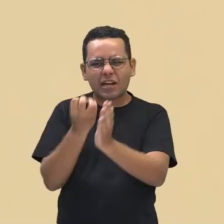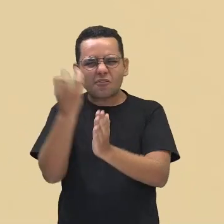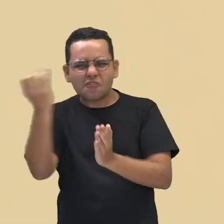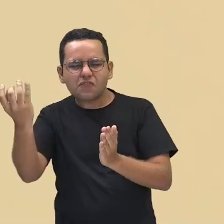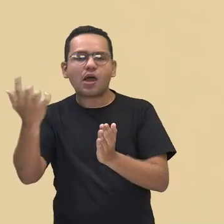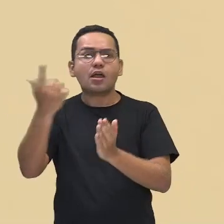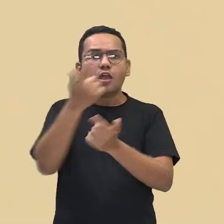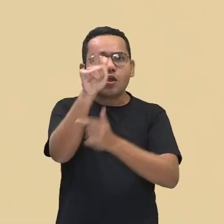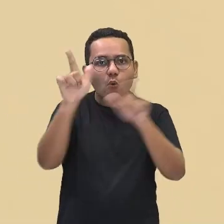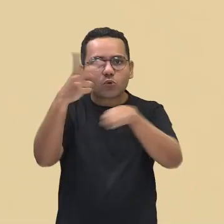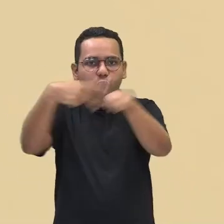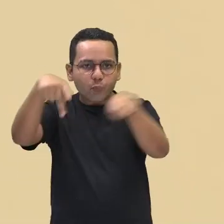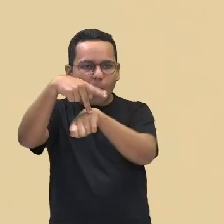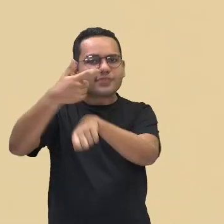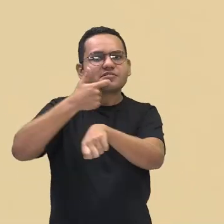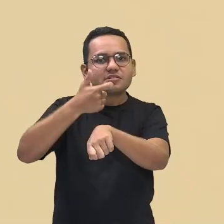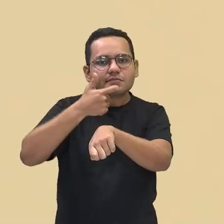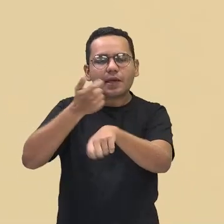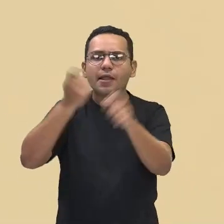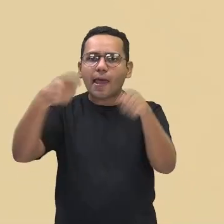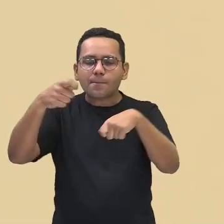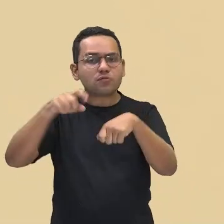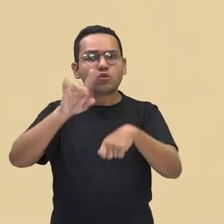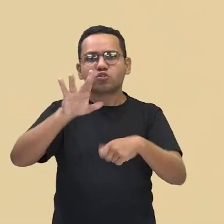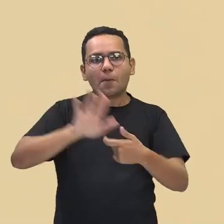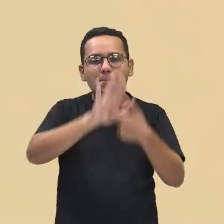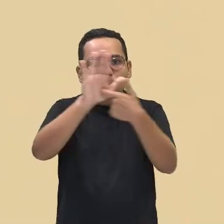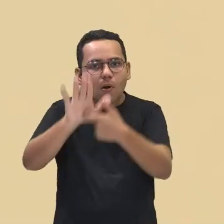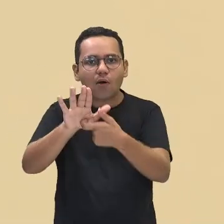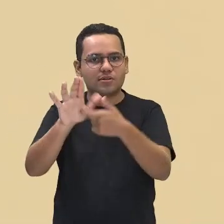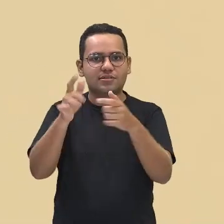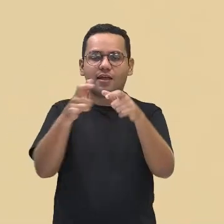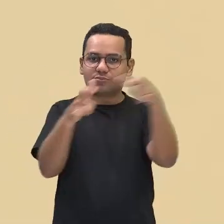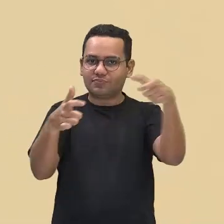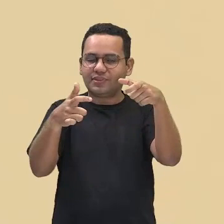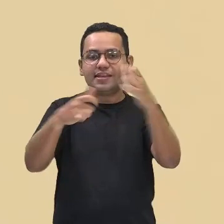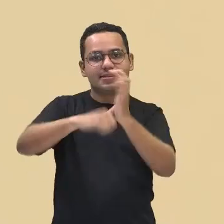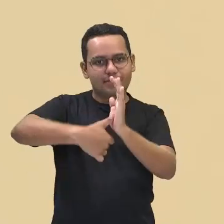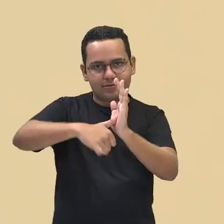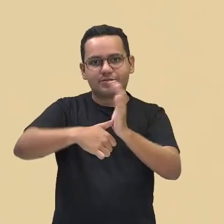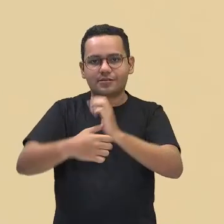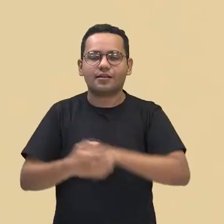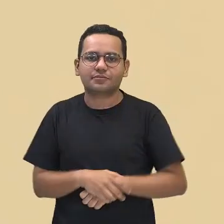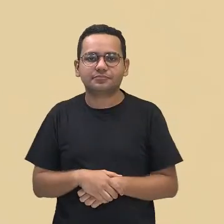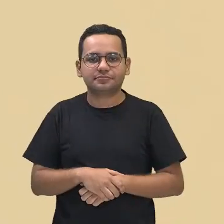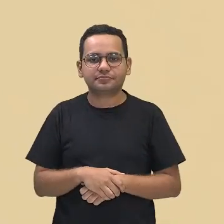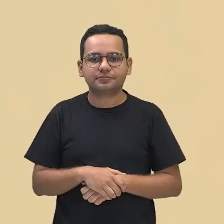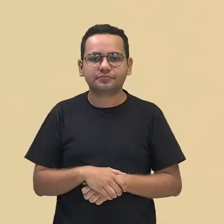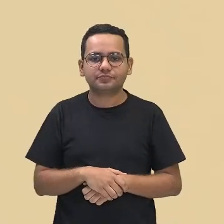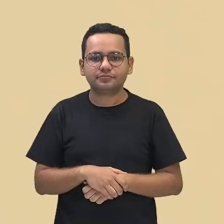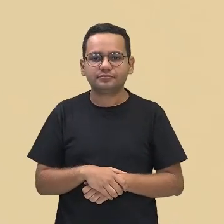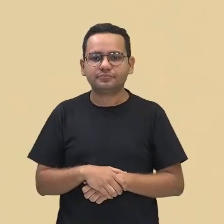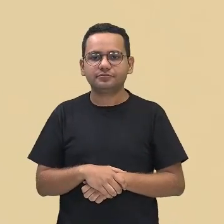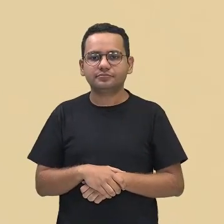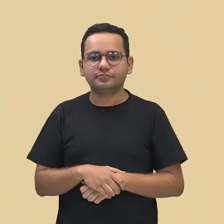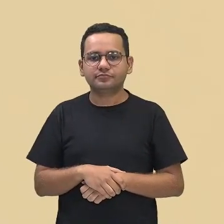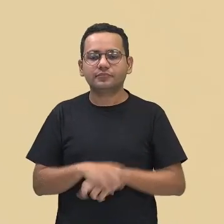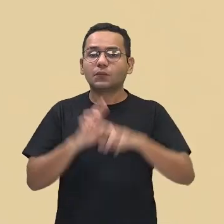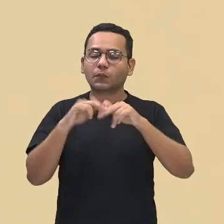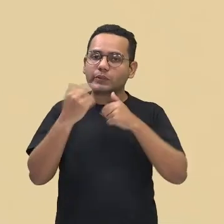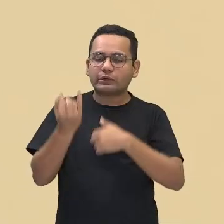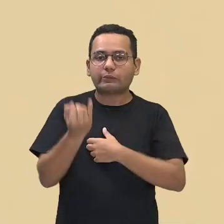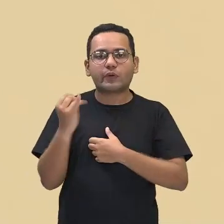Peru, Equador, Colômbia e Venezuela. Então percebam aí a importância desse documento